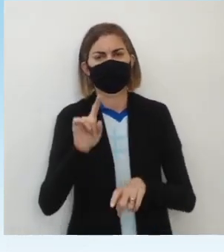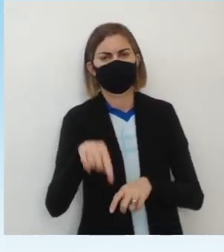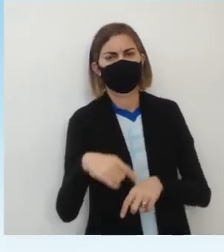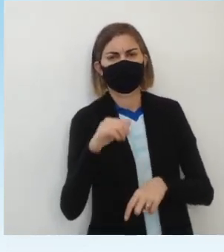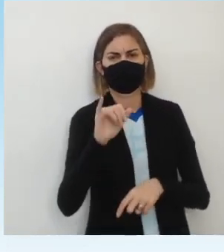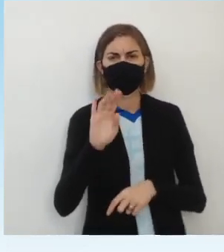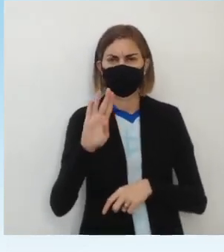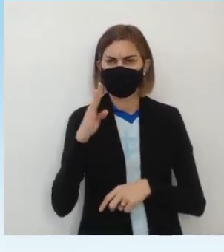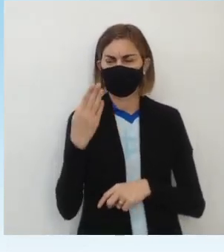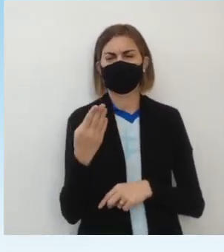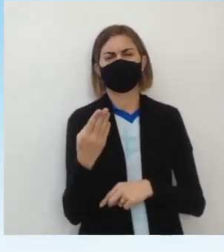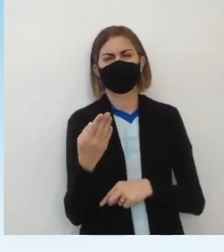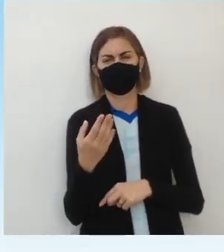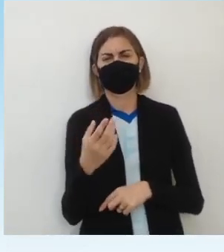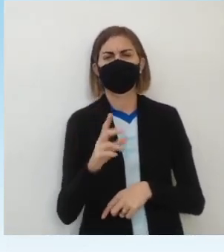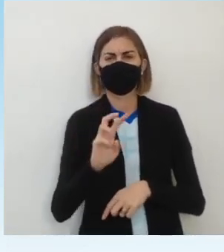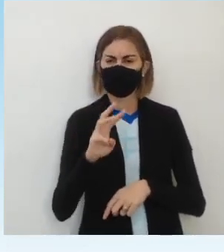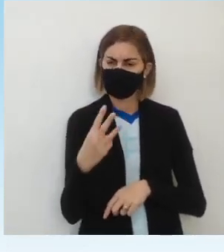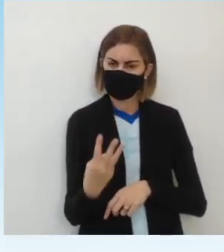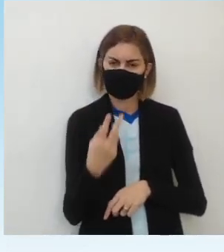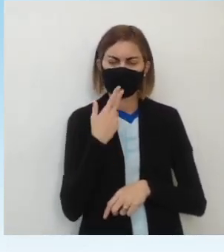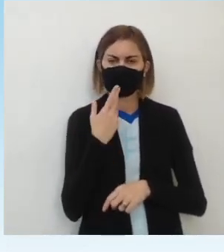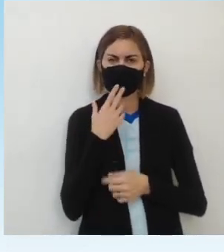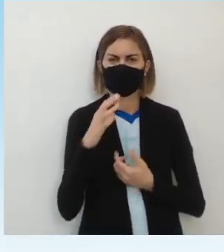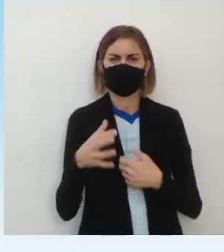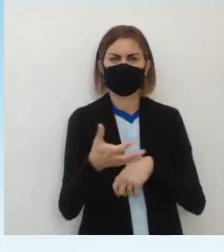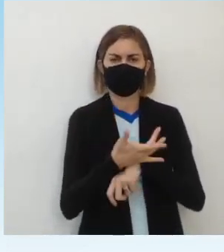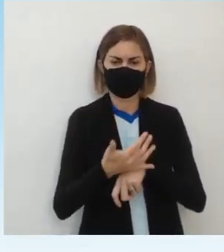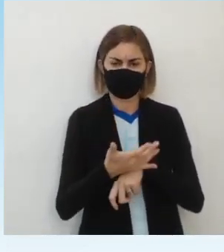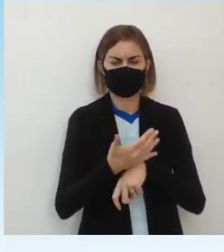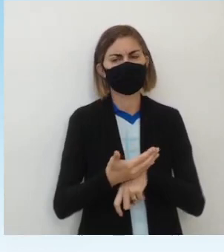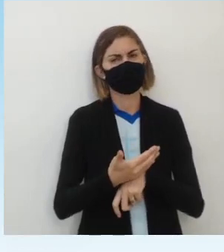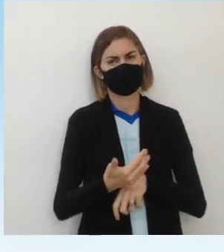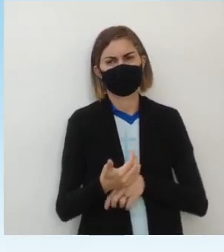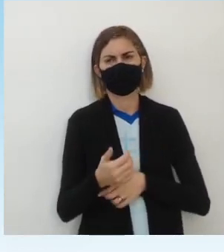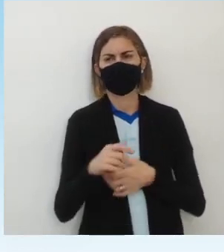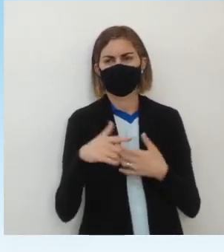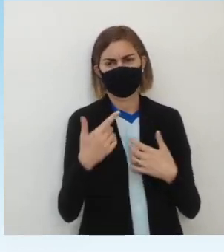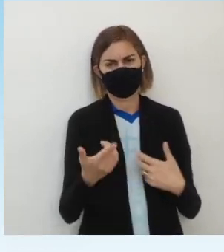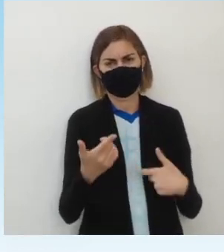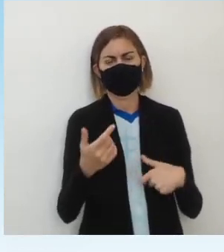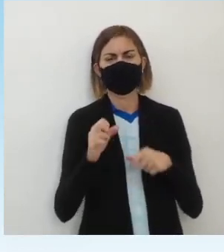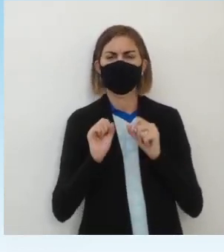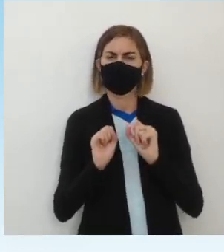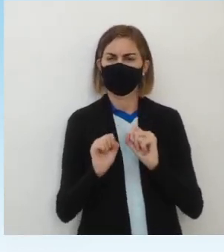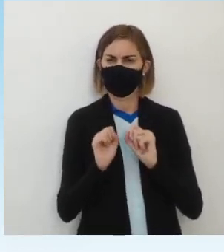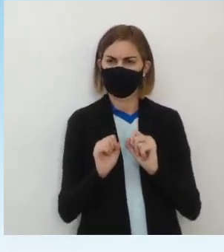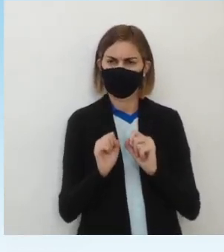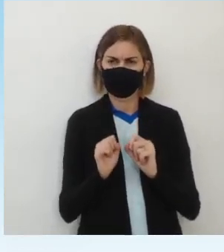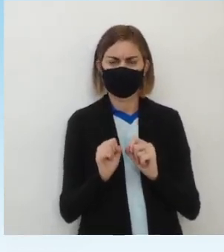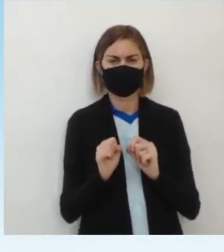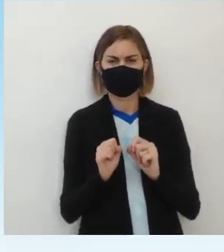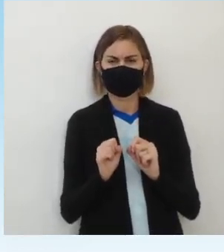item falso. O item 3, ele fala que é uma oxidação enérgica. Então, a gente pode...